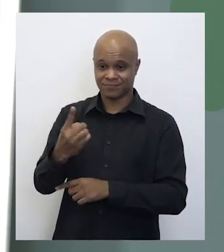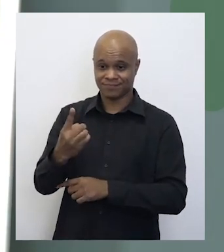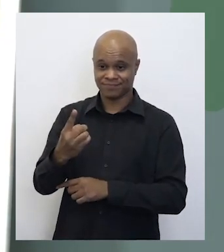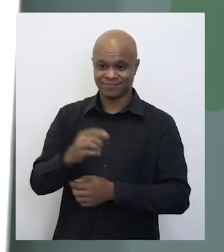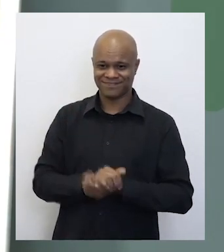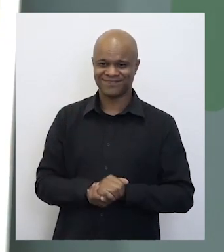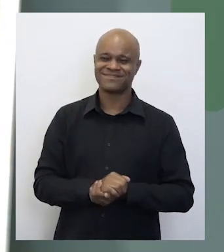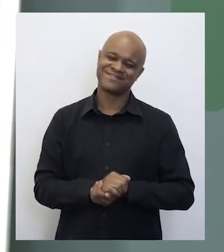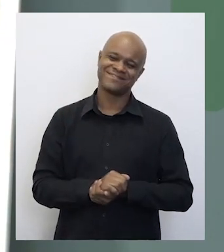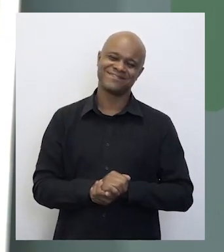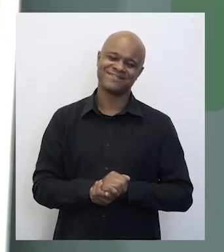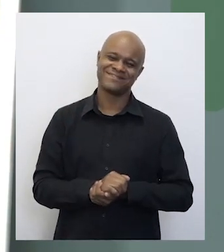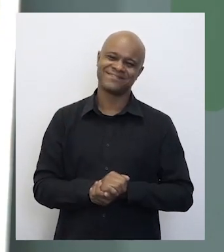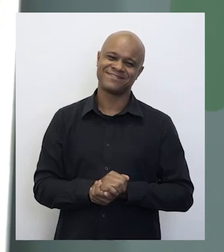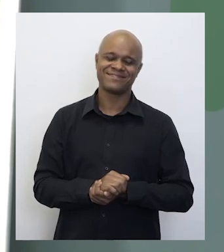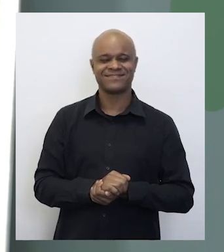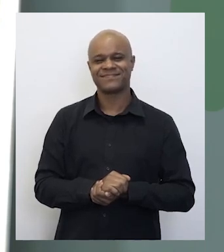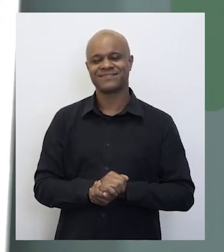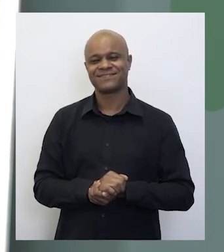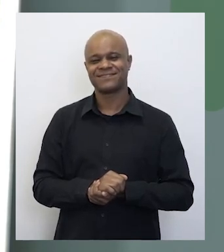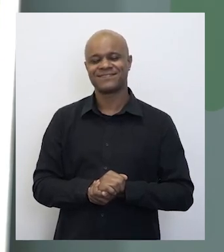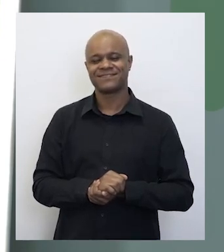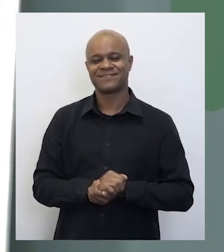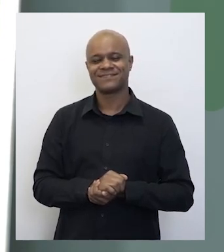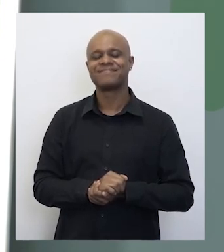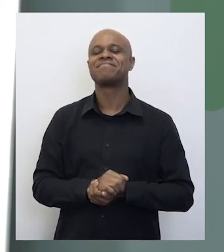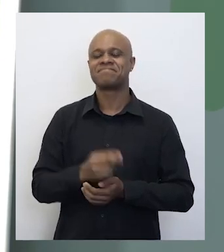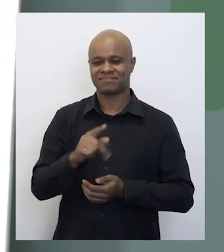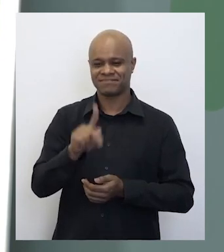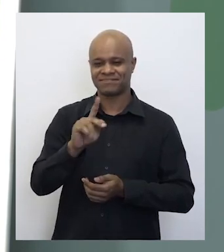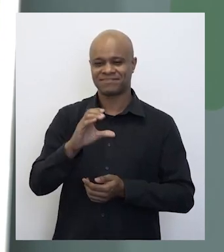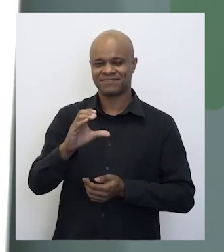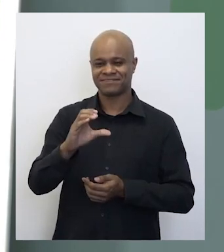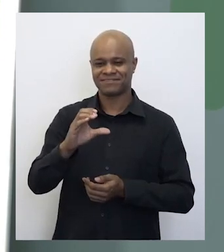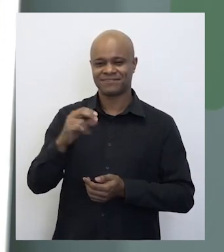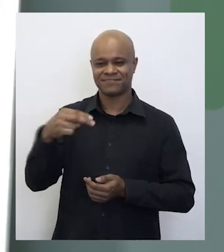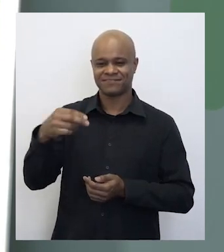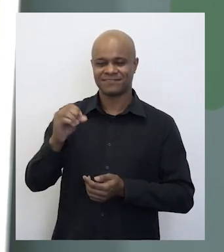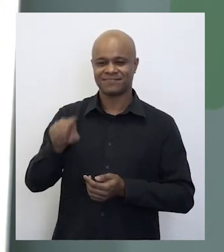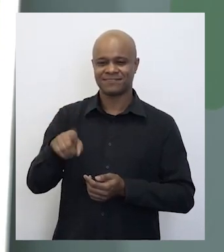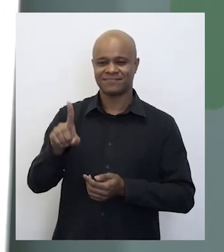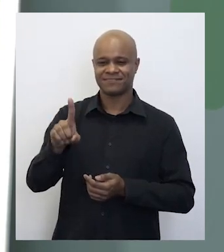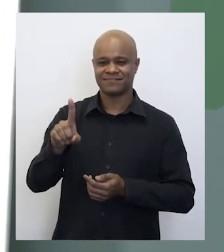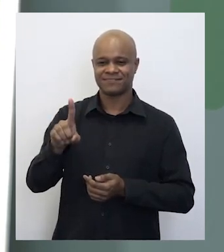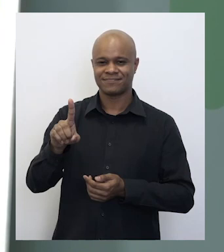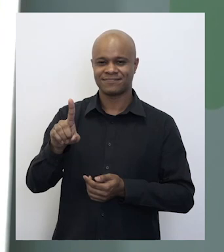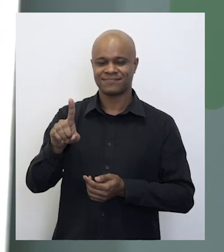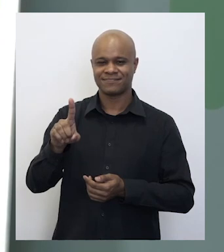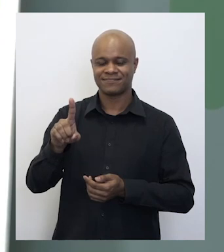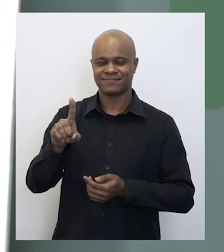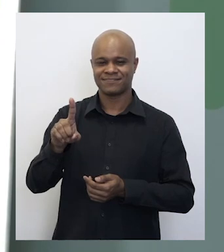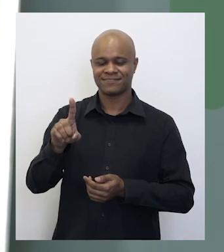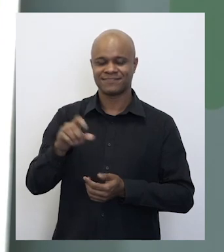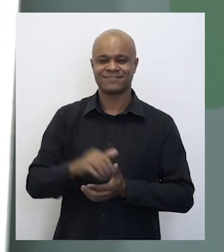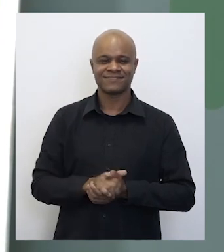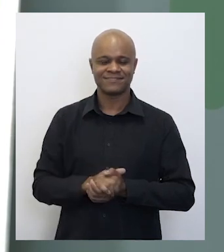equilíbrio da minha reação vai ser 0,1. Quais valores que eu peguei? Os valores que está